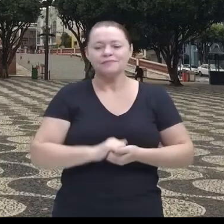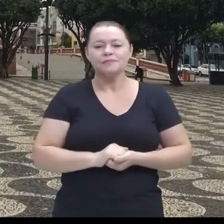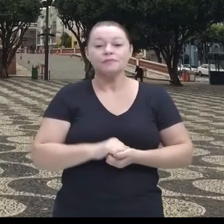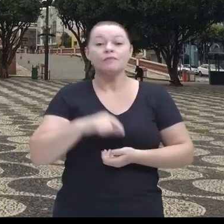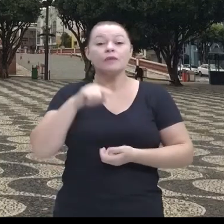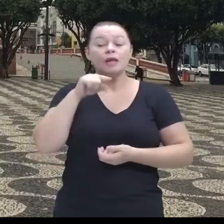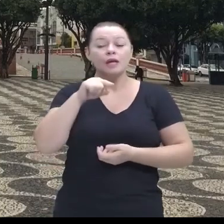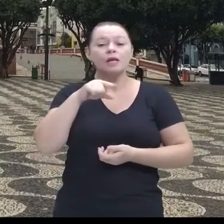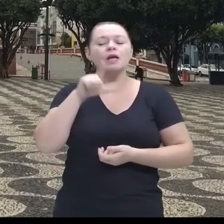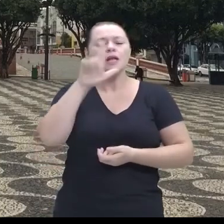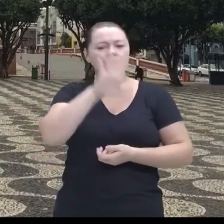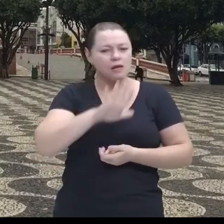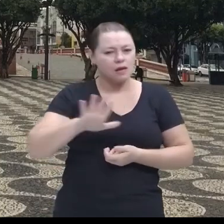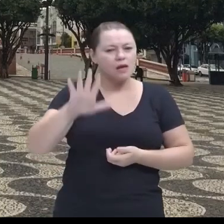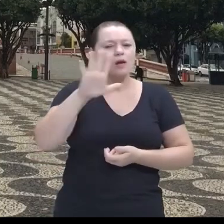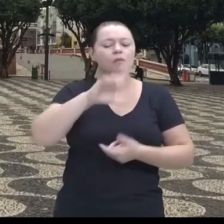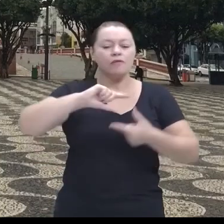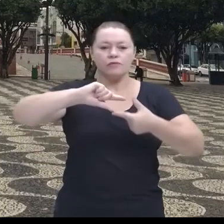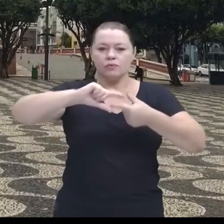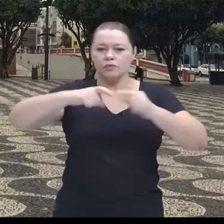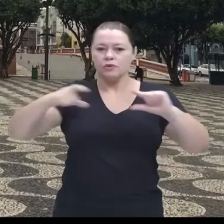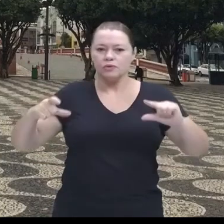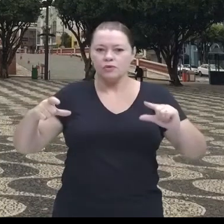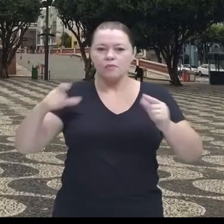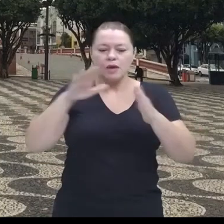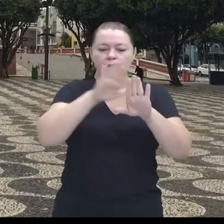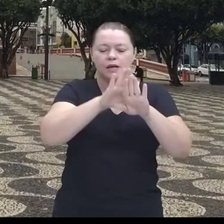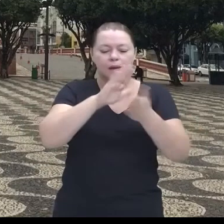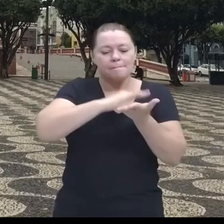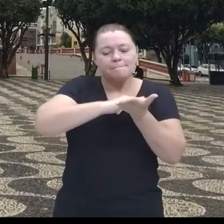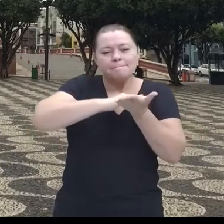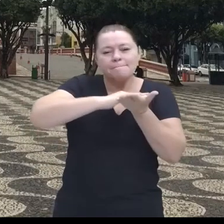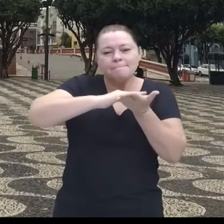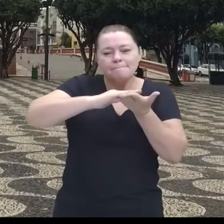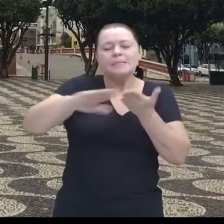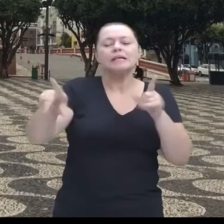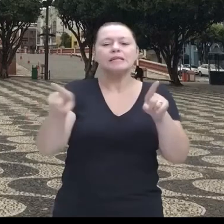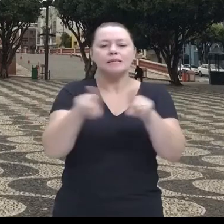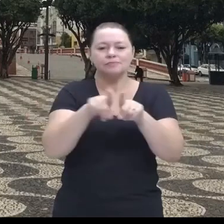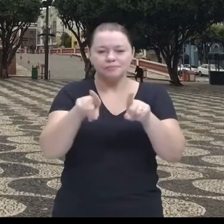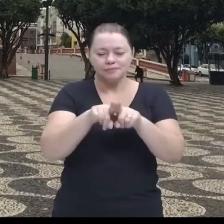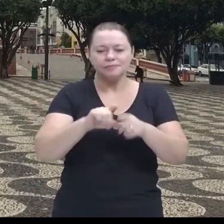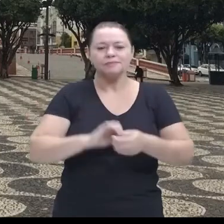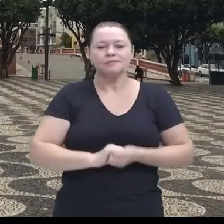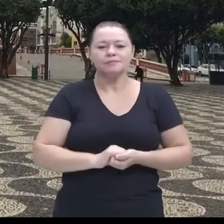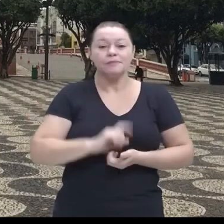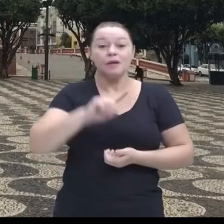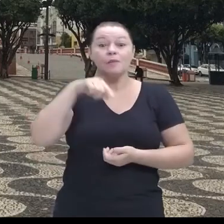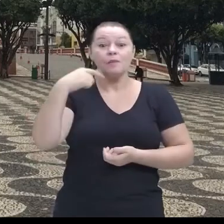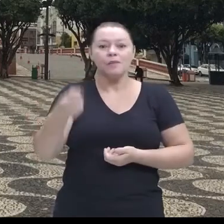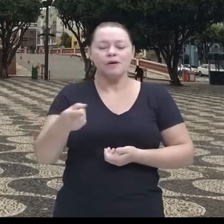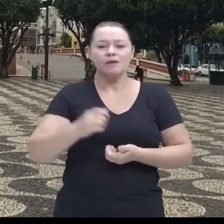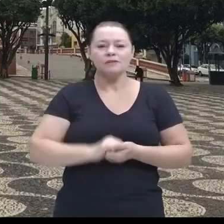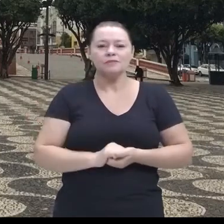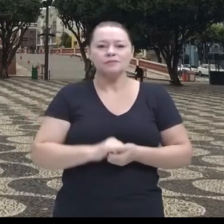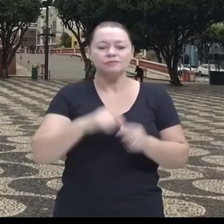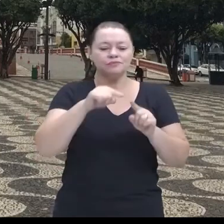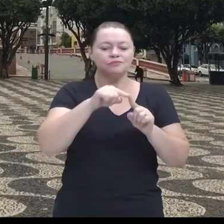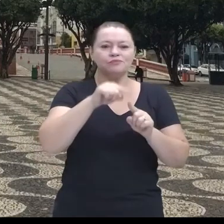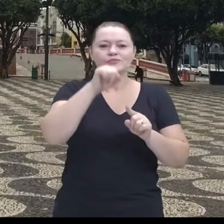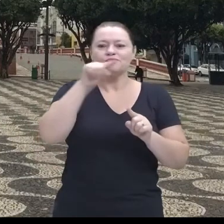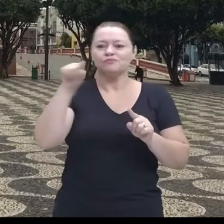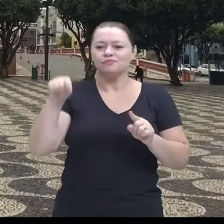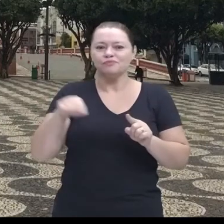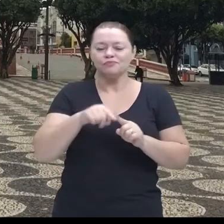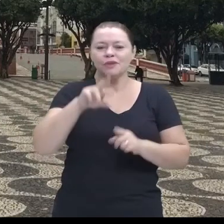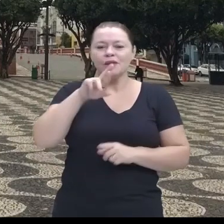uma figura geométrica plana também. Que vem ao próximo. O